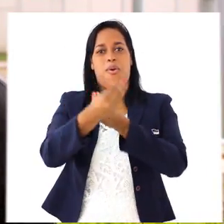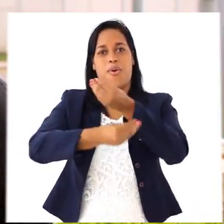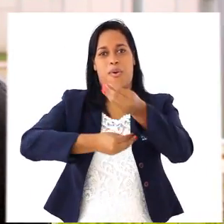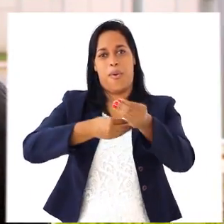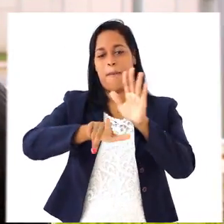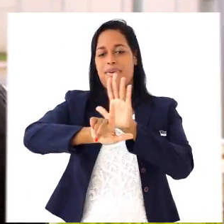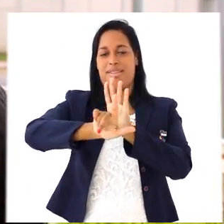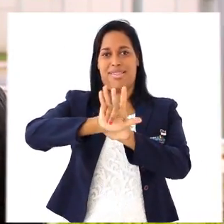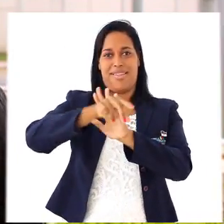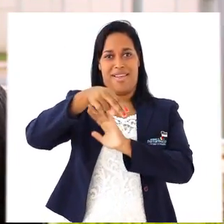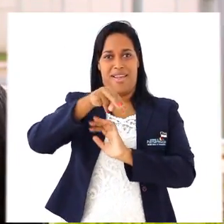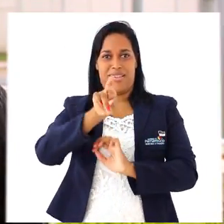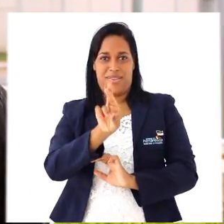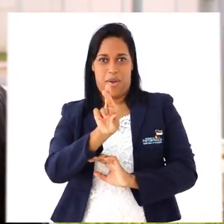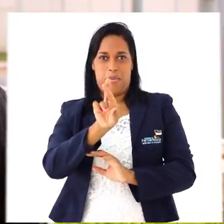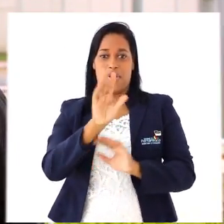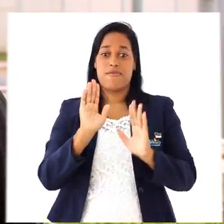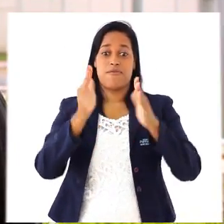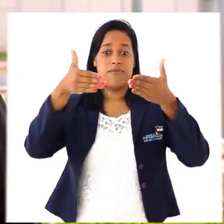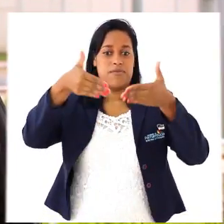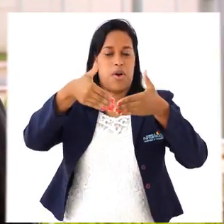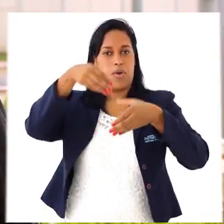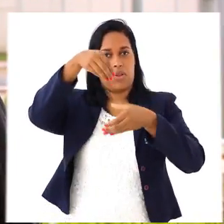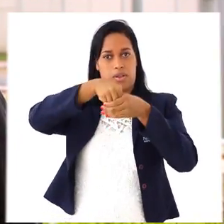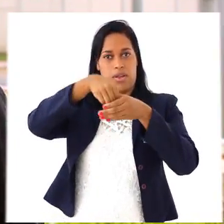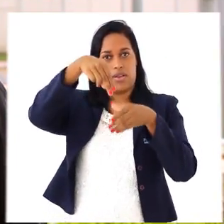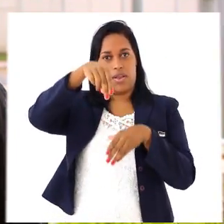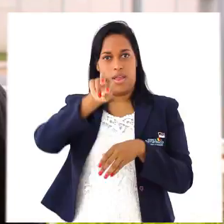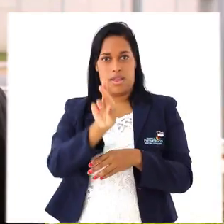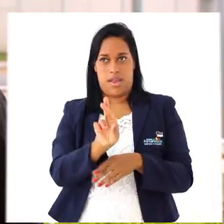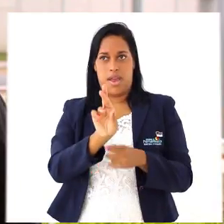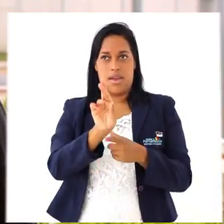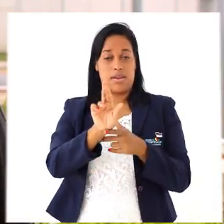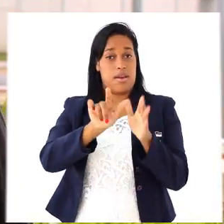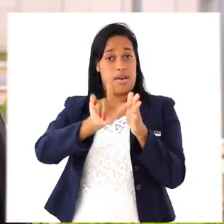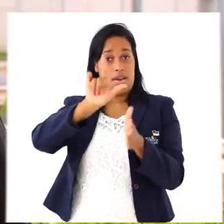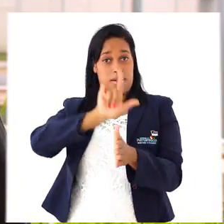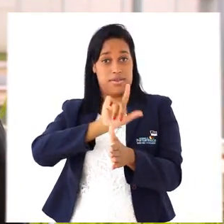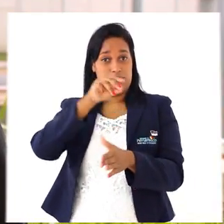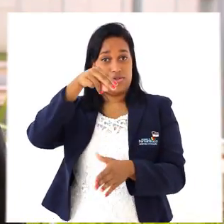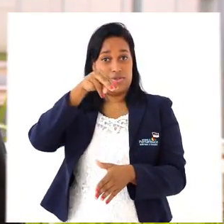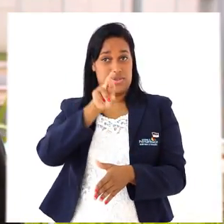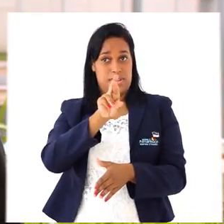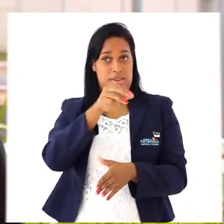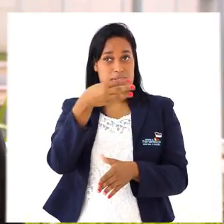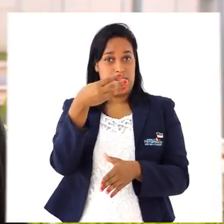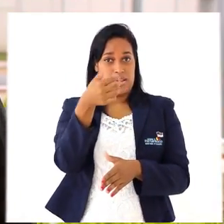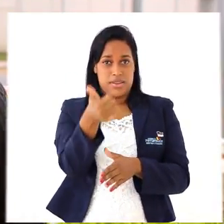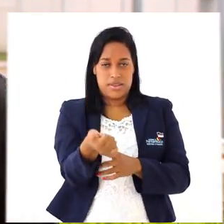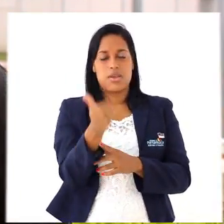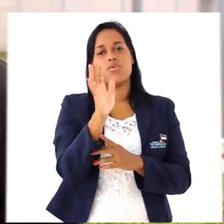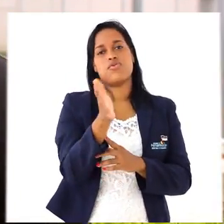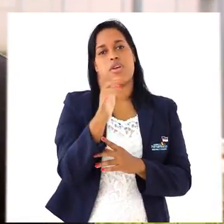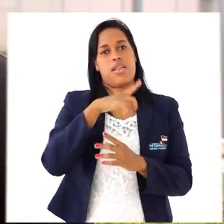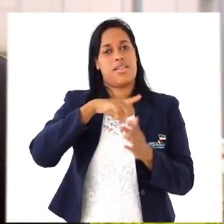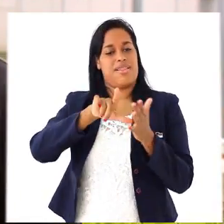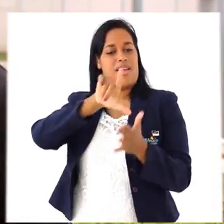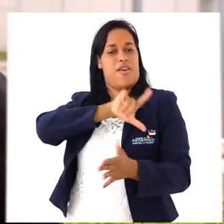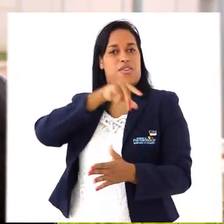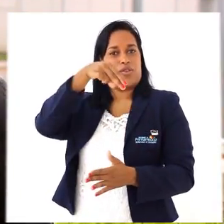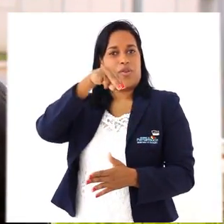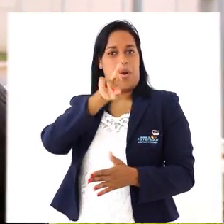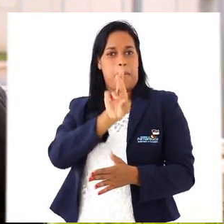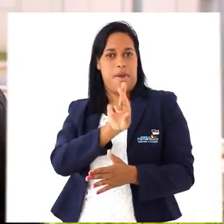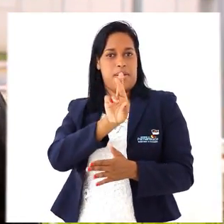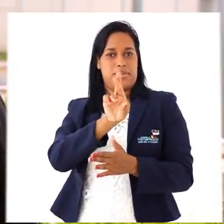gente vai pegar os principais focos dentro dessa NR. Antes da NR31 existia o que a gente chamava de norma regulamentadora rural. Era